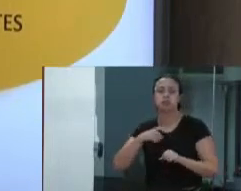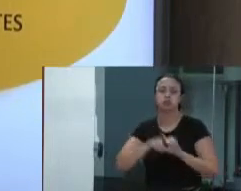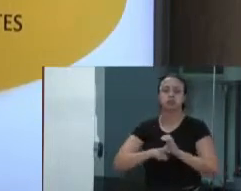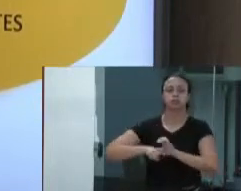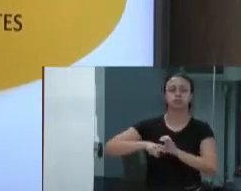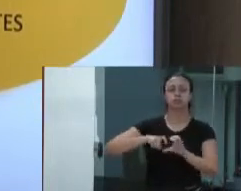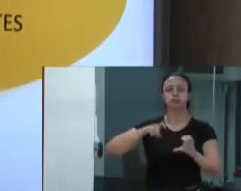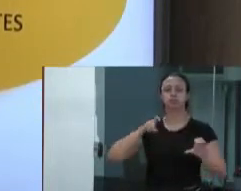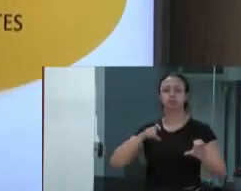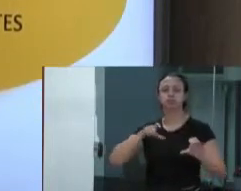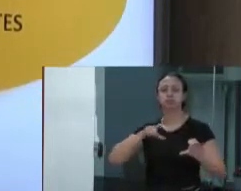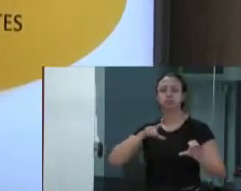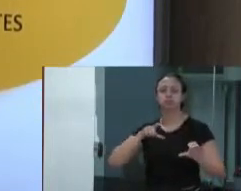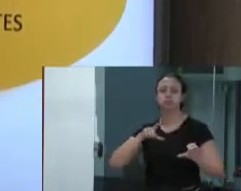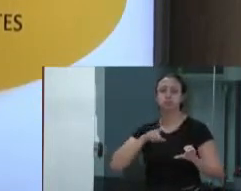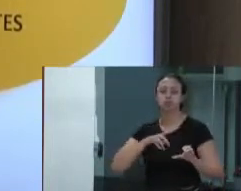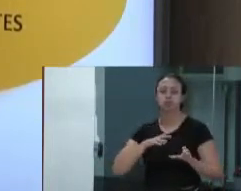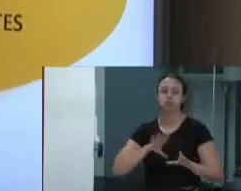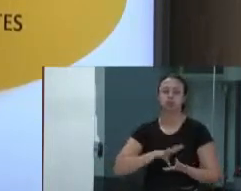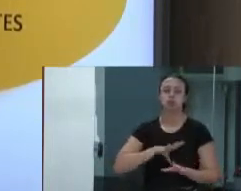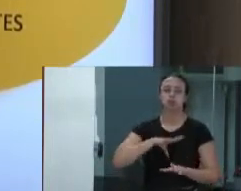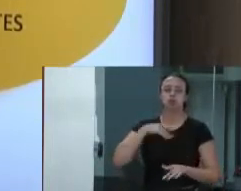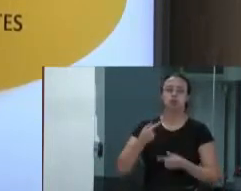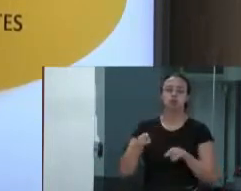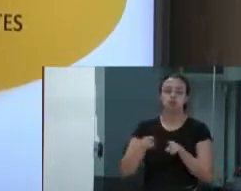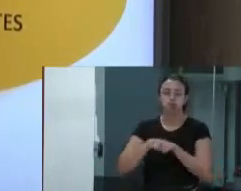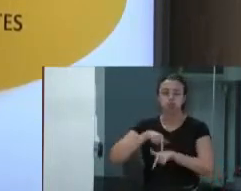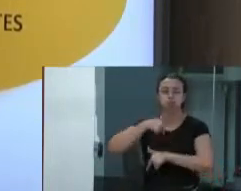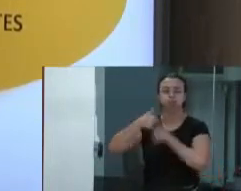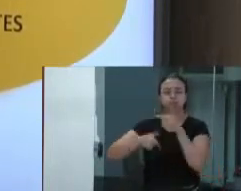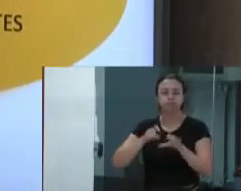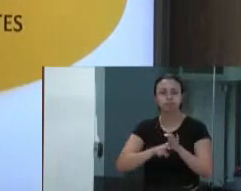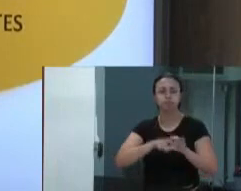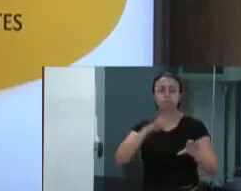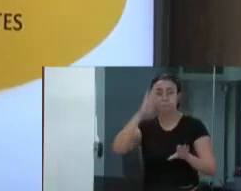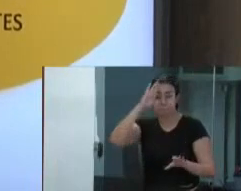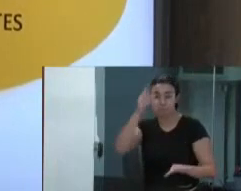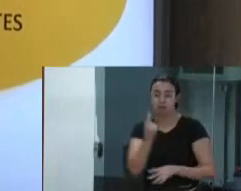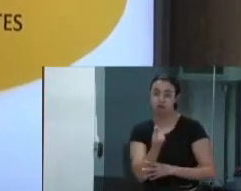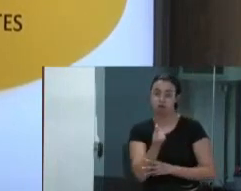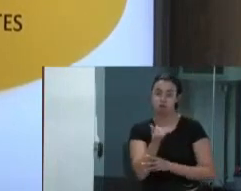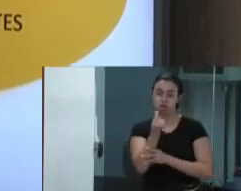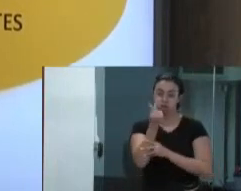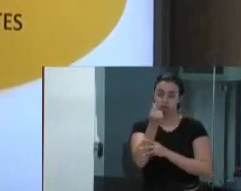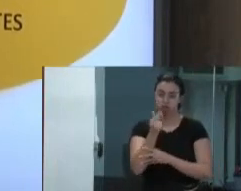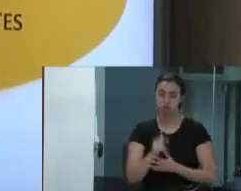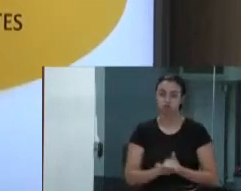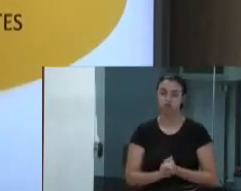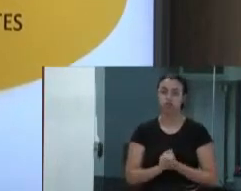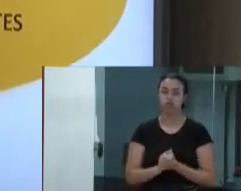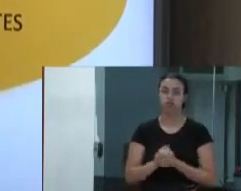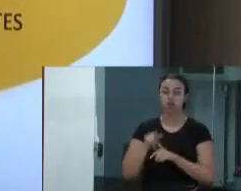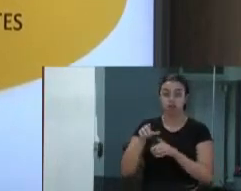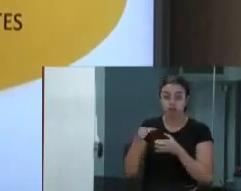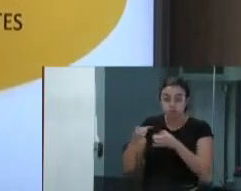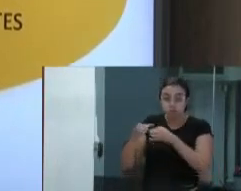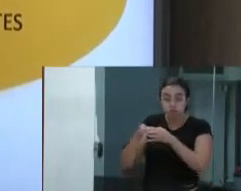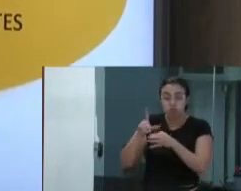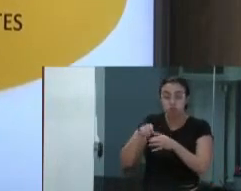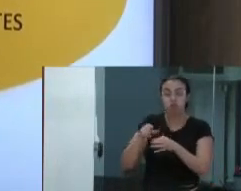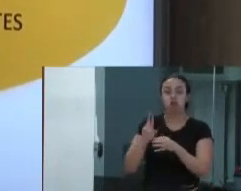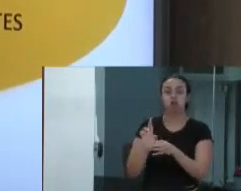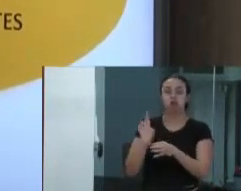possa ter a sua independência, principalmente financeira. Então, esse setor ele é responsável hoje por captação das vagas